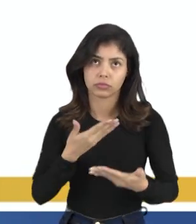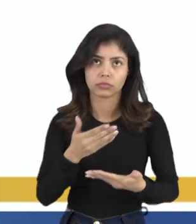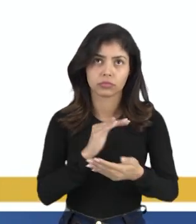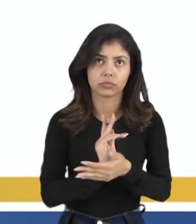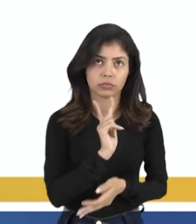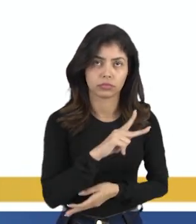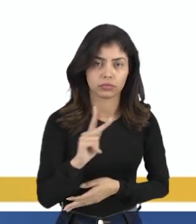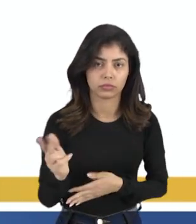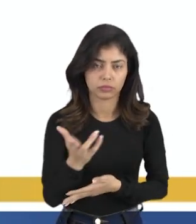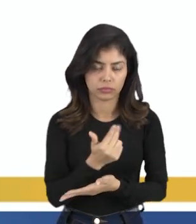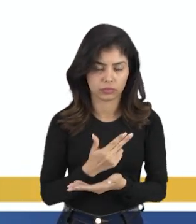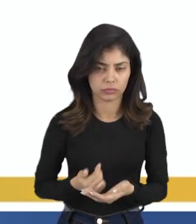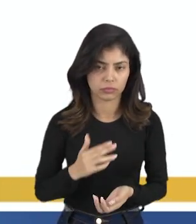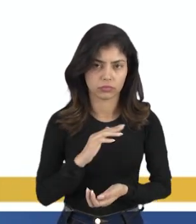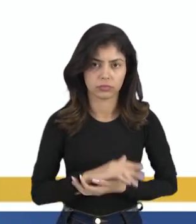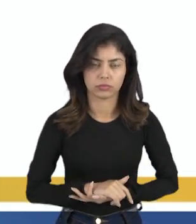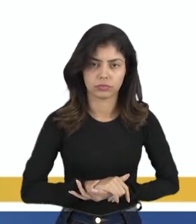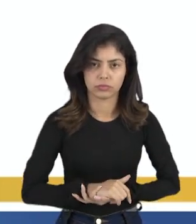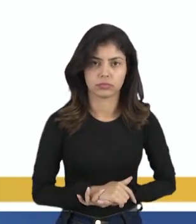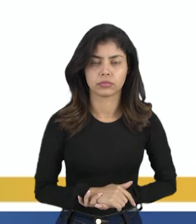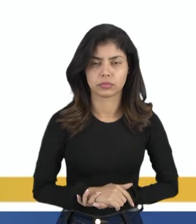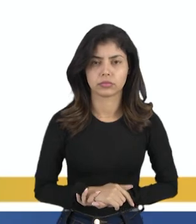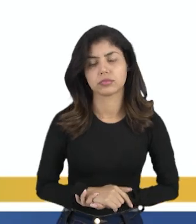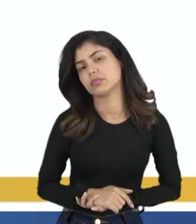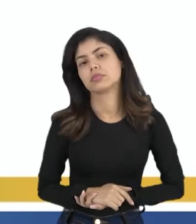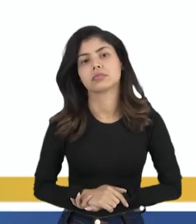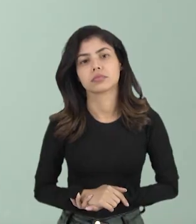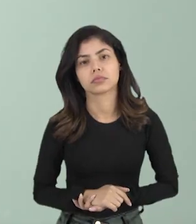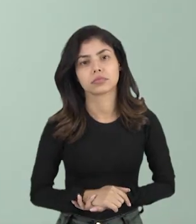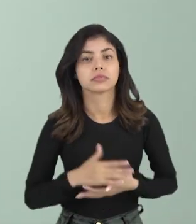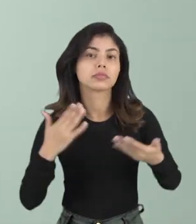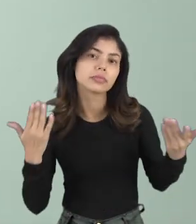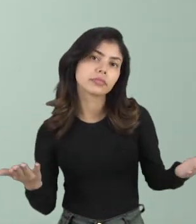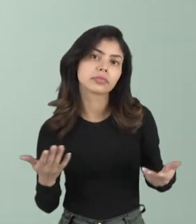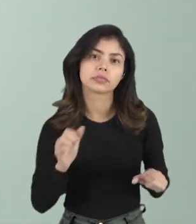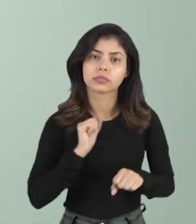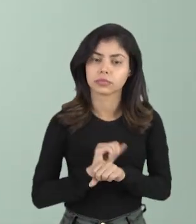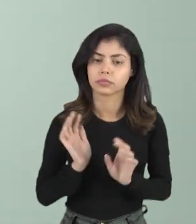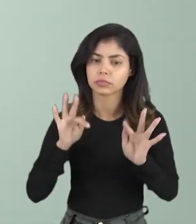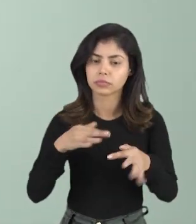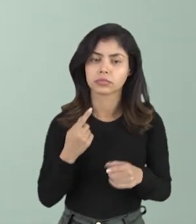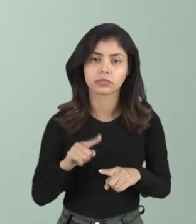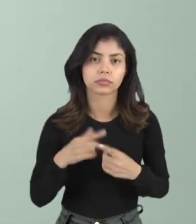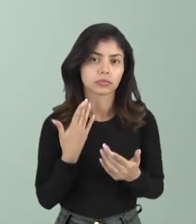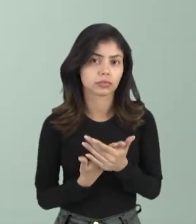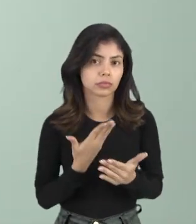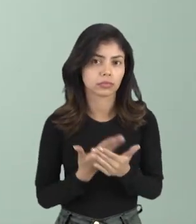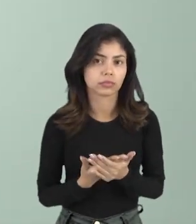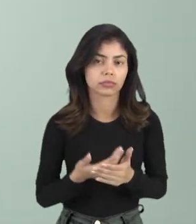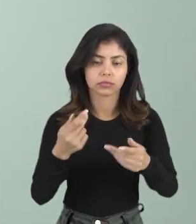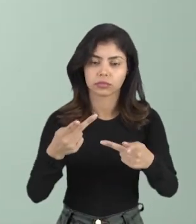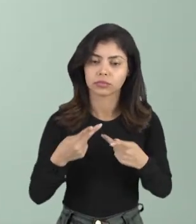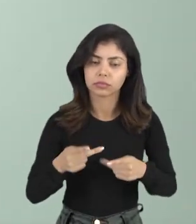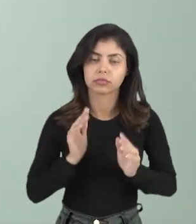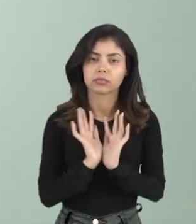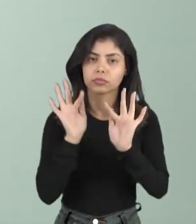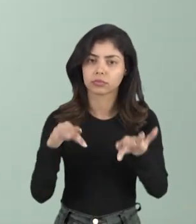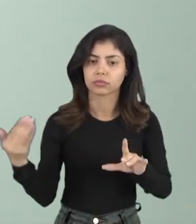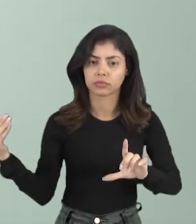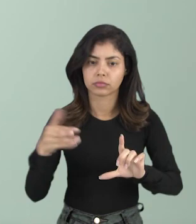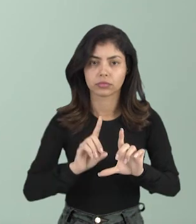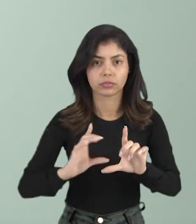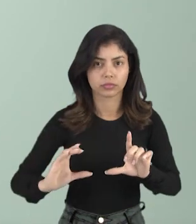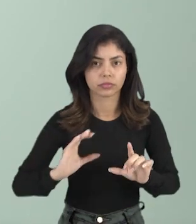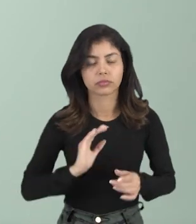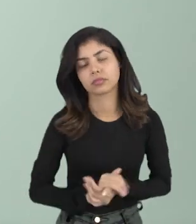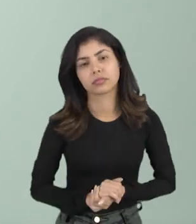4. Compartilhe a resposta com seu professor de arte. Bom, é isso. Estamos finalizando a nossa aula. Te convido, por fim, a acessar